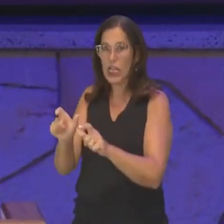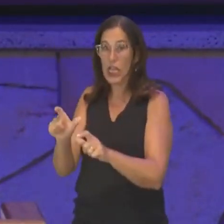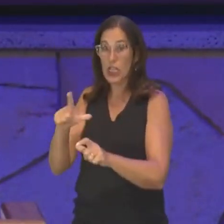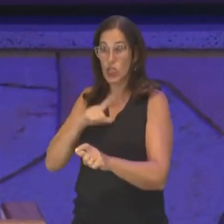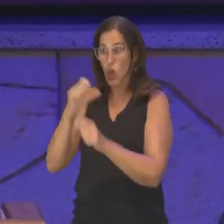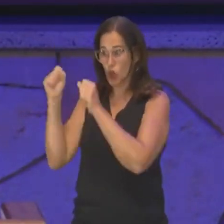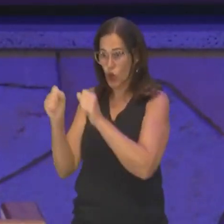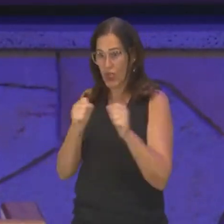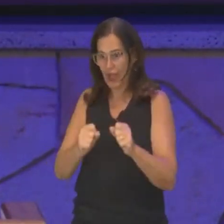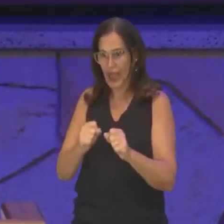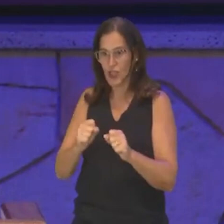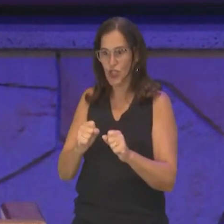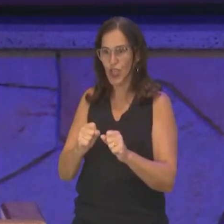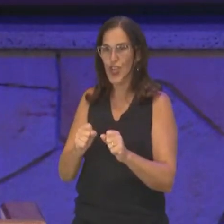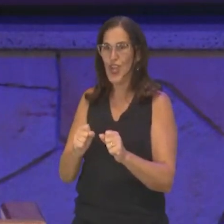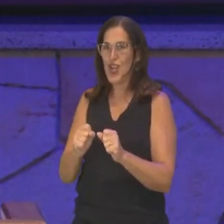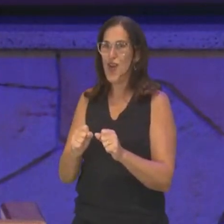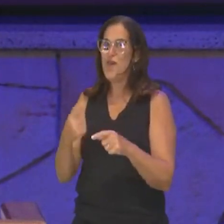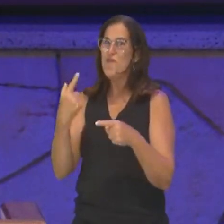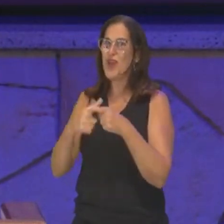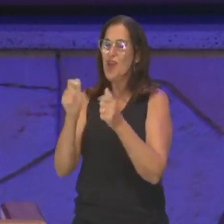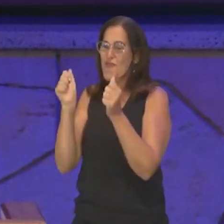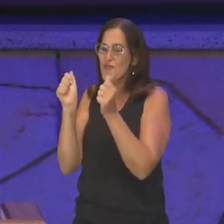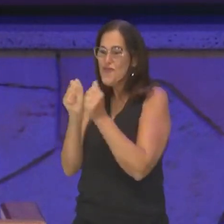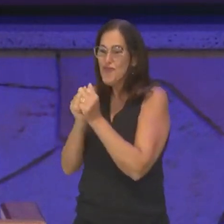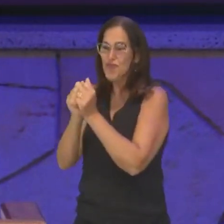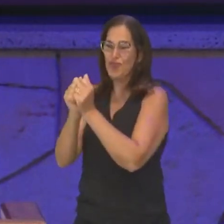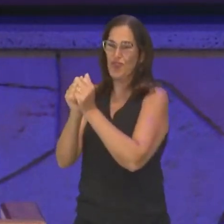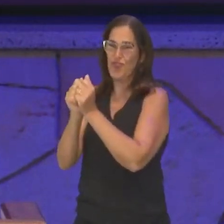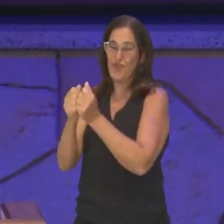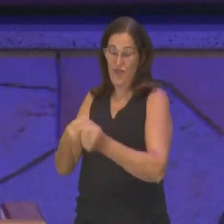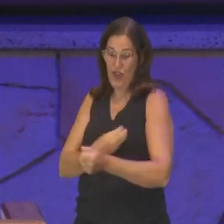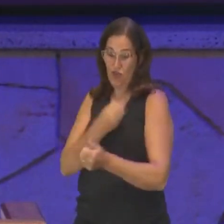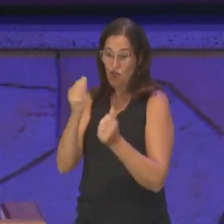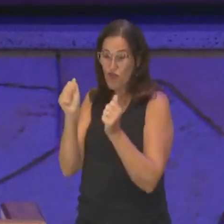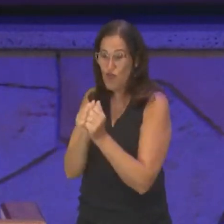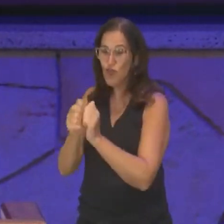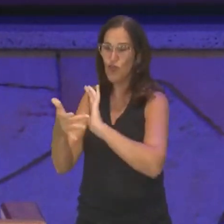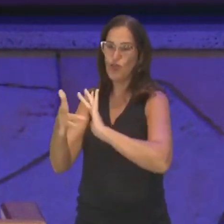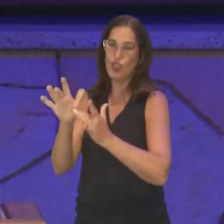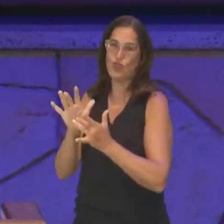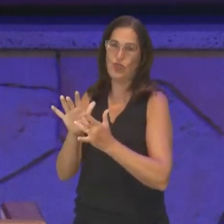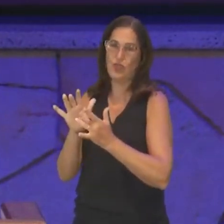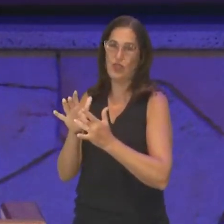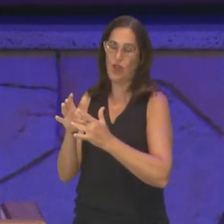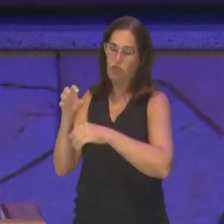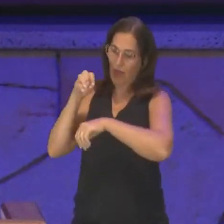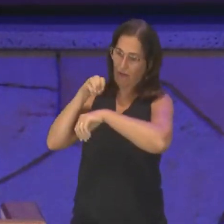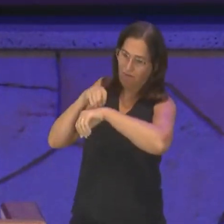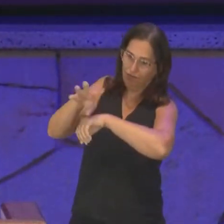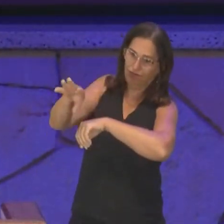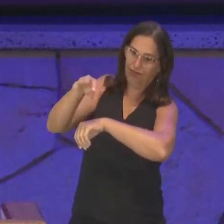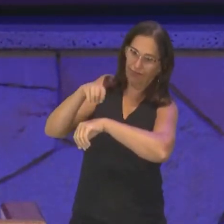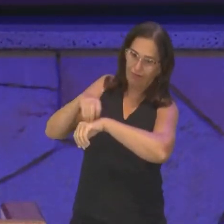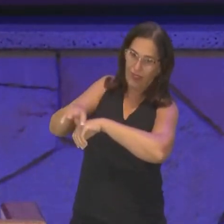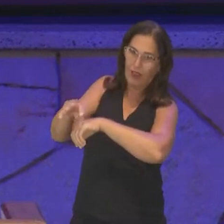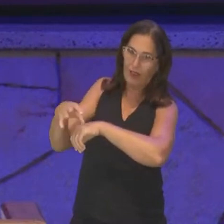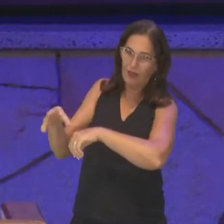autoridade, daqueles que viveram com Cristo Jesus e estavam transmitindo os seus ensinamentos.